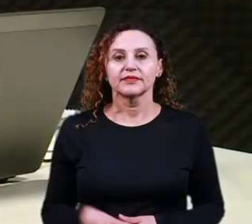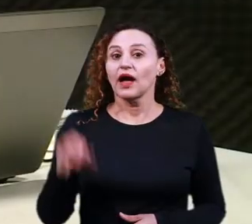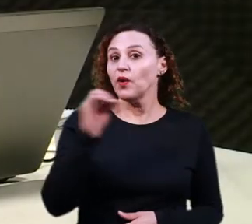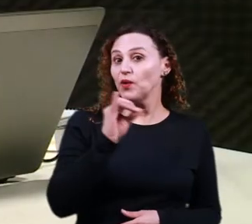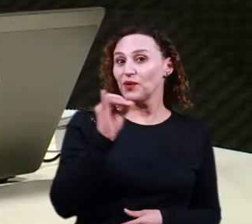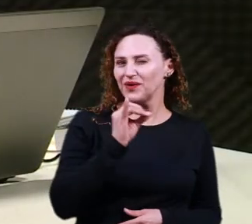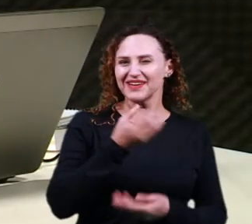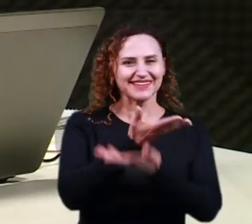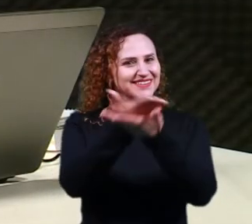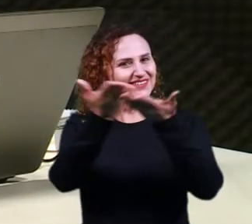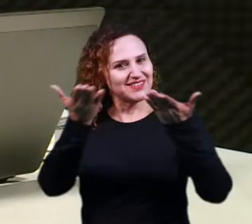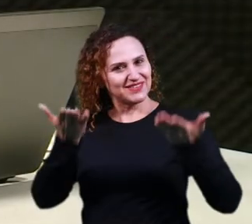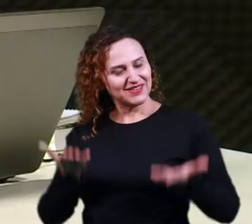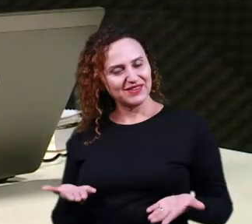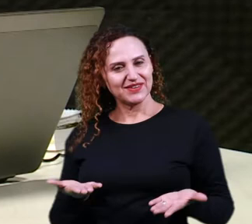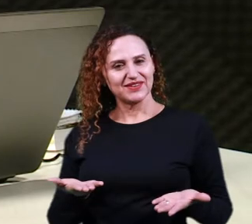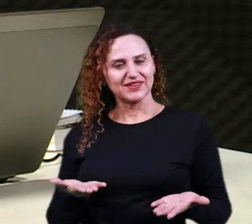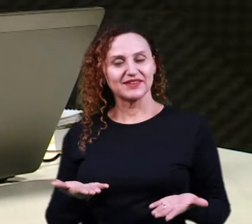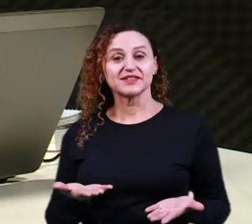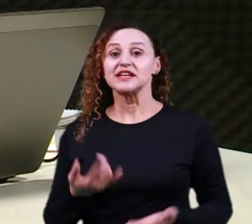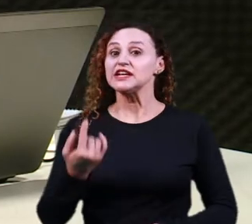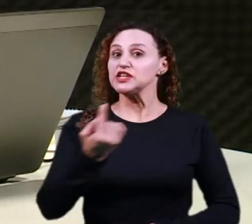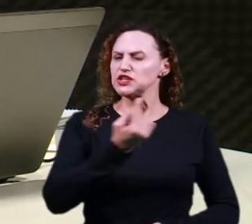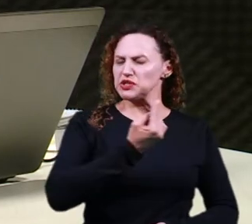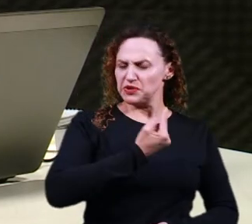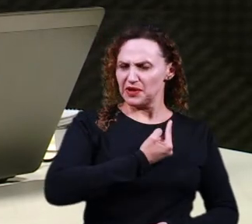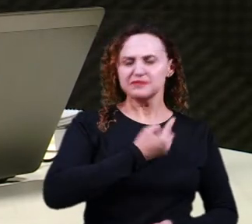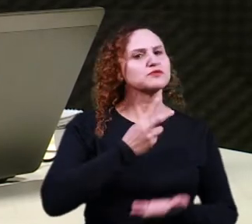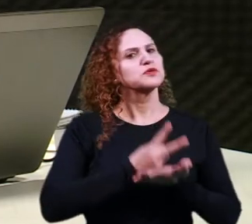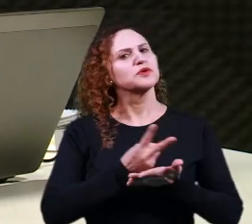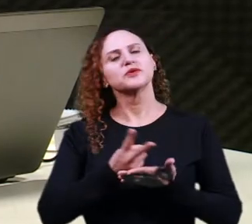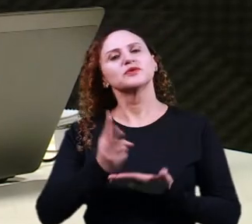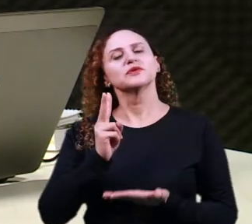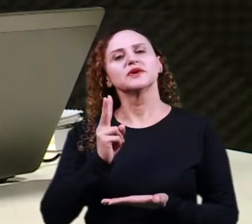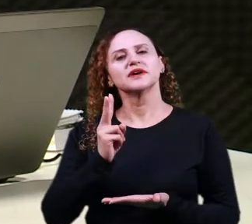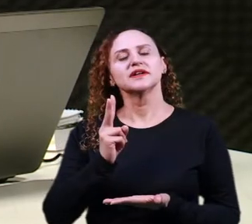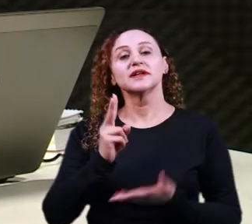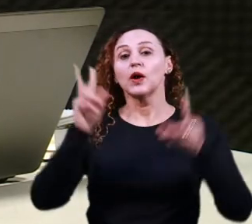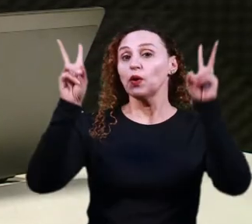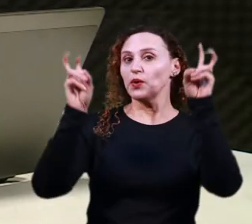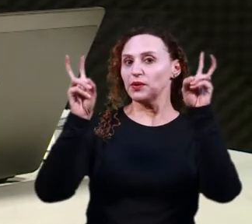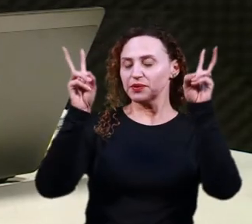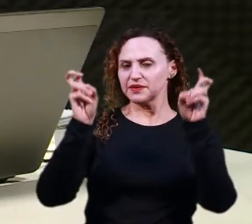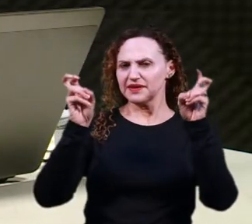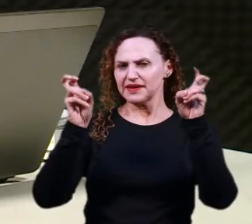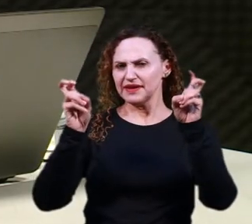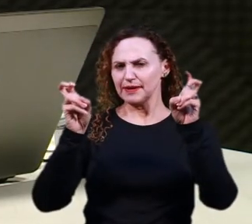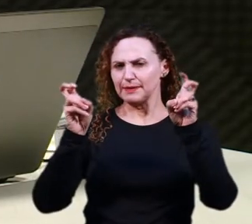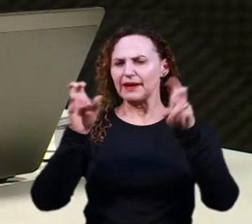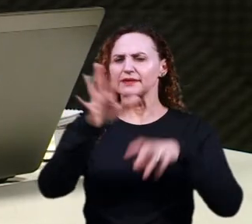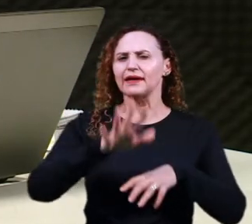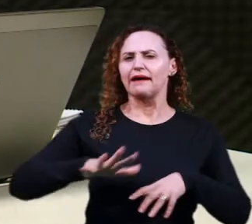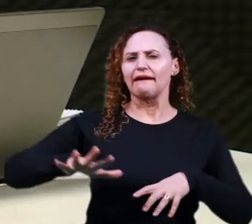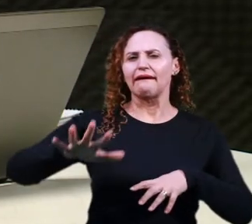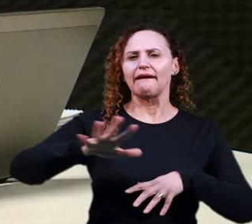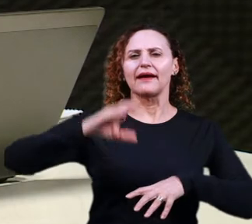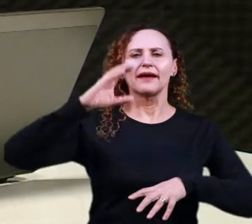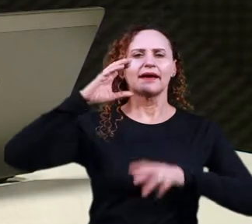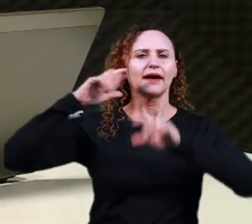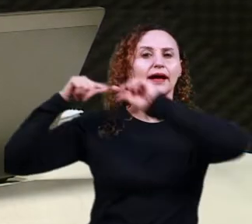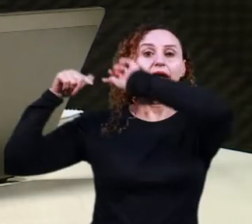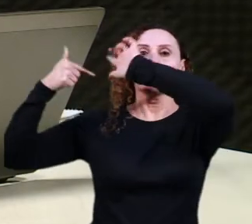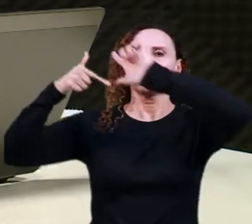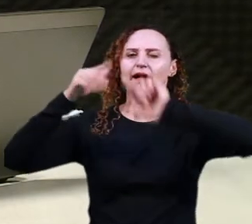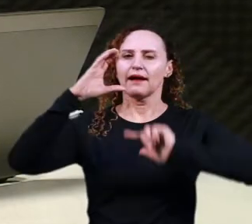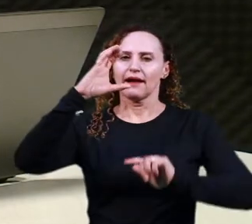Olá a todos e todas mas continuando agora com o nosso tema da era clássica nós vamos